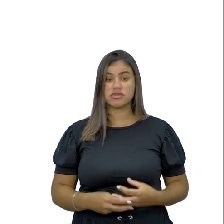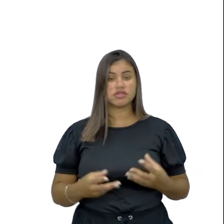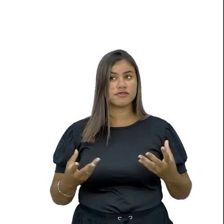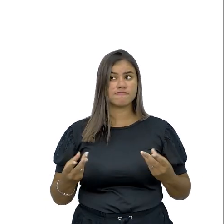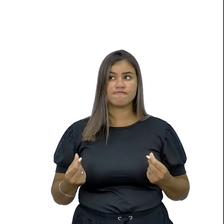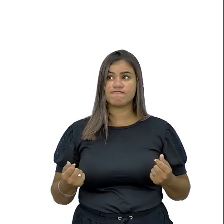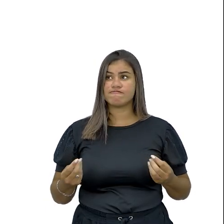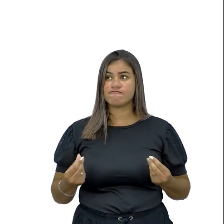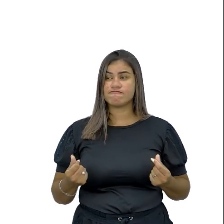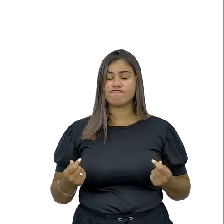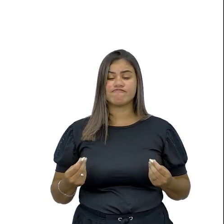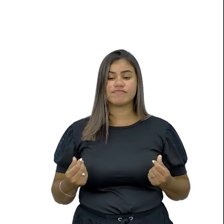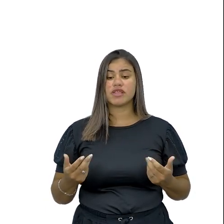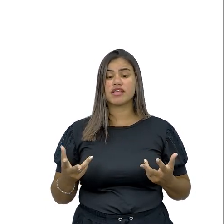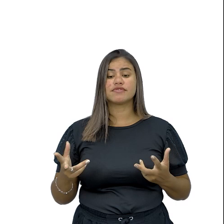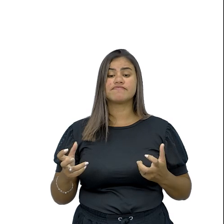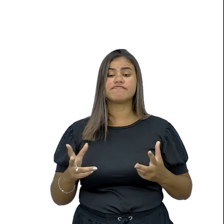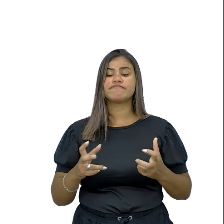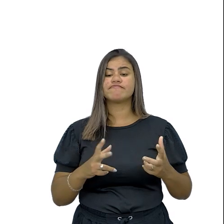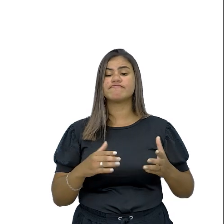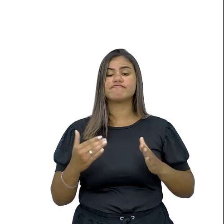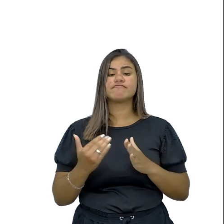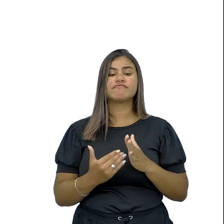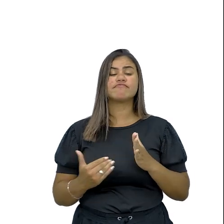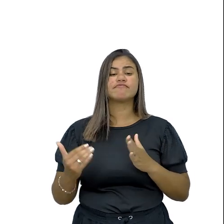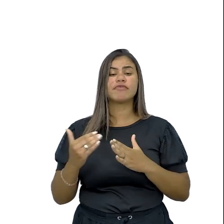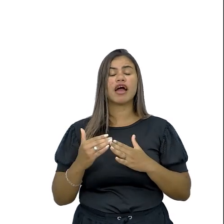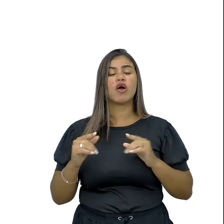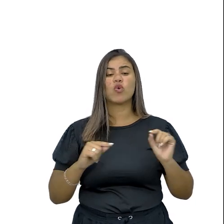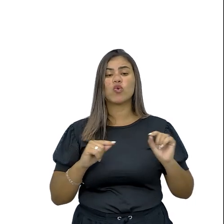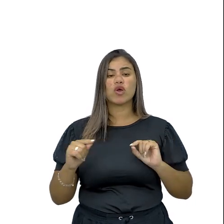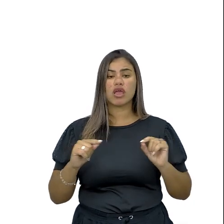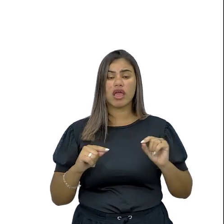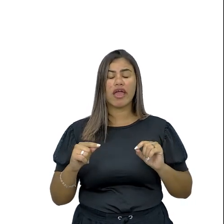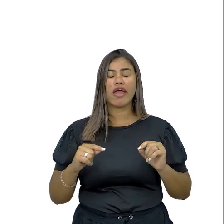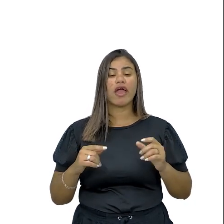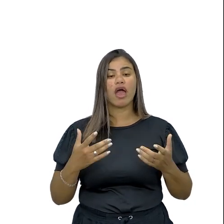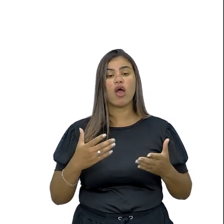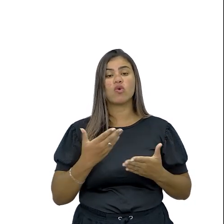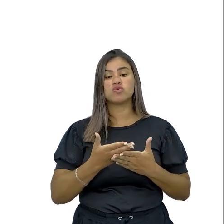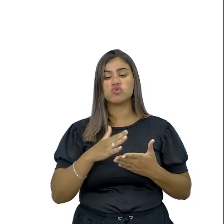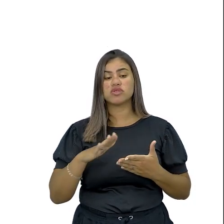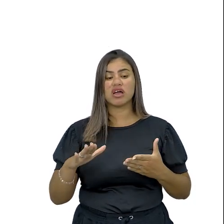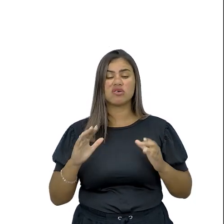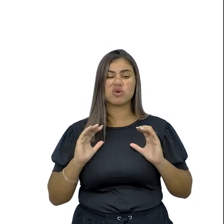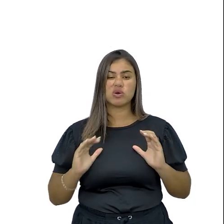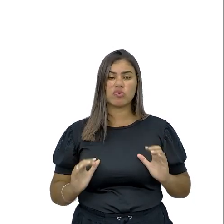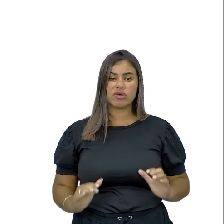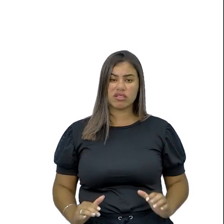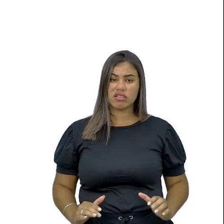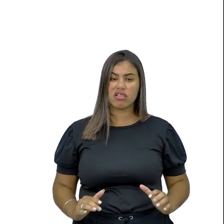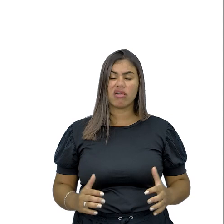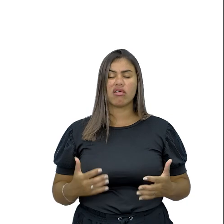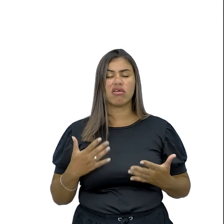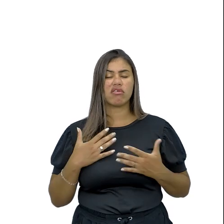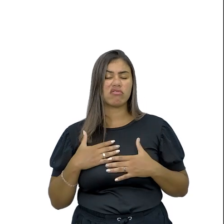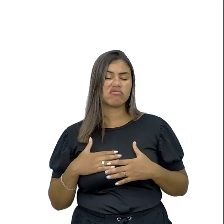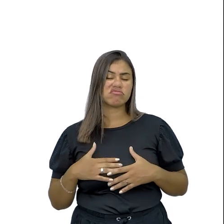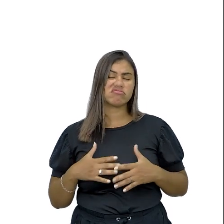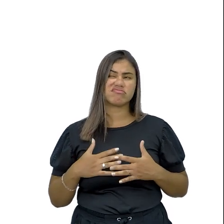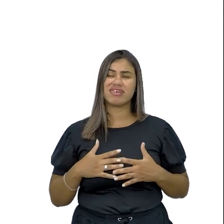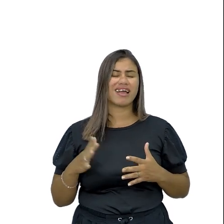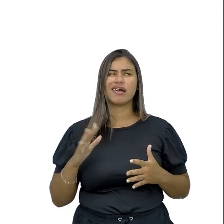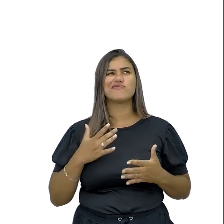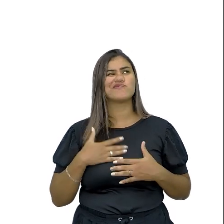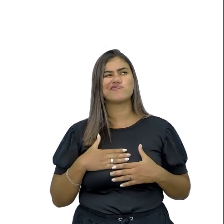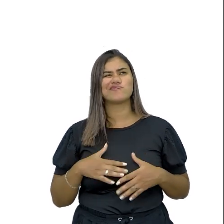notório, vamos pensar assim, talvez seja, de fato, o estudante abandonar aquela postura muito pacífica,